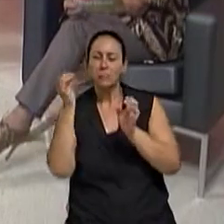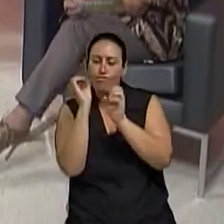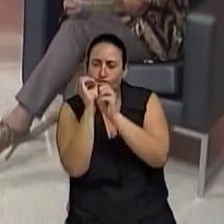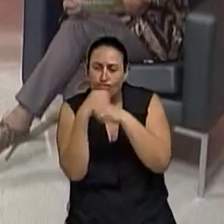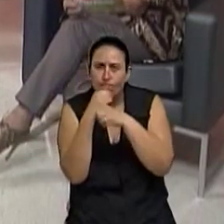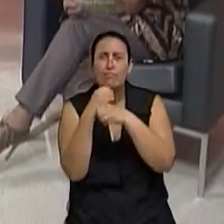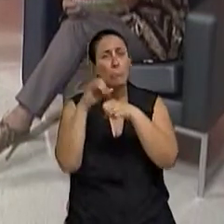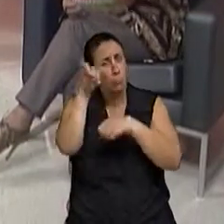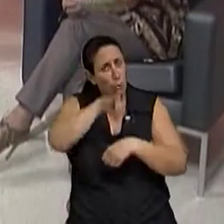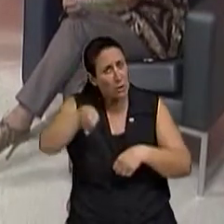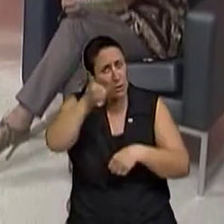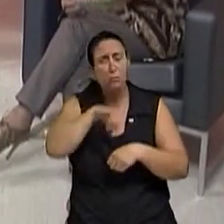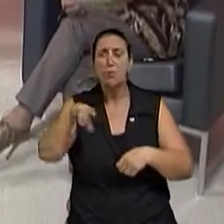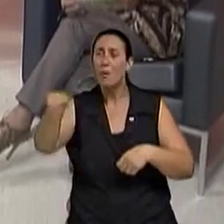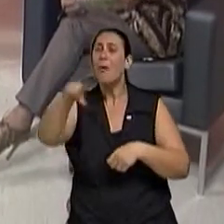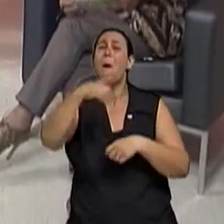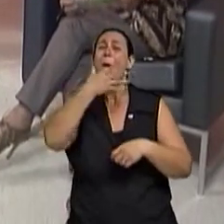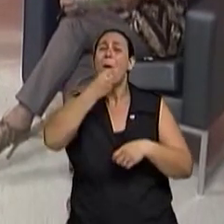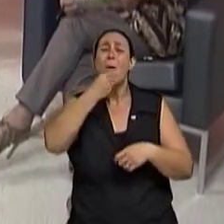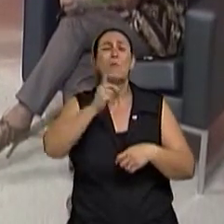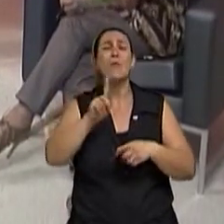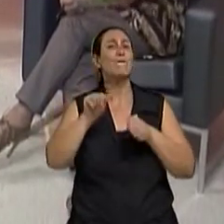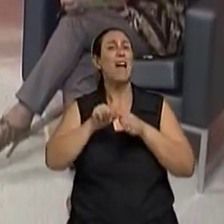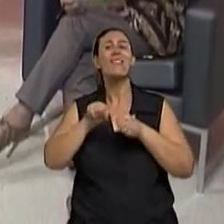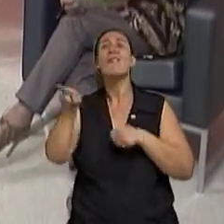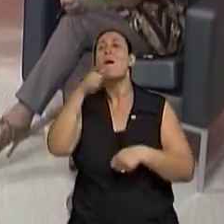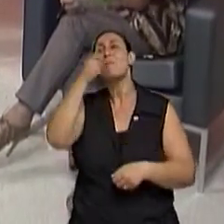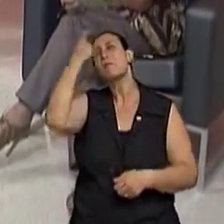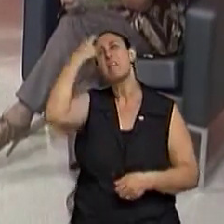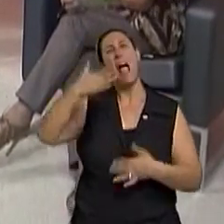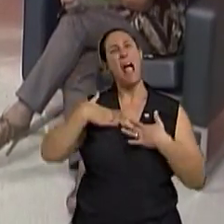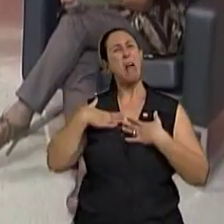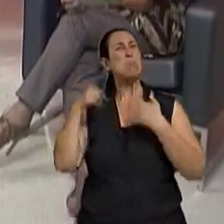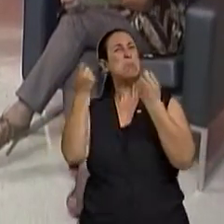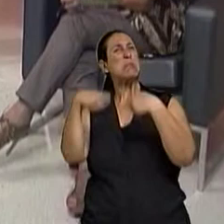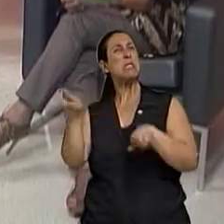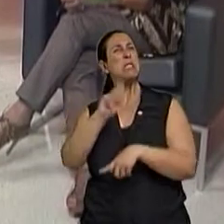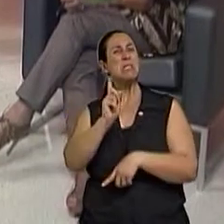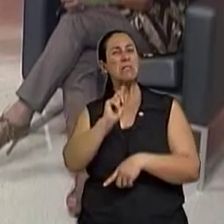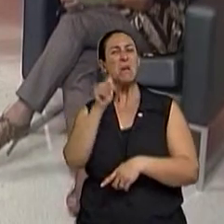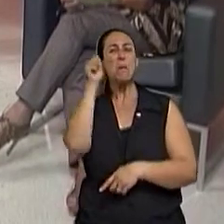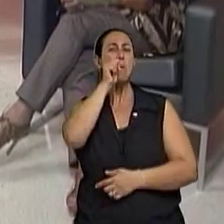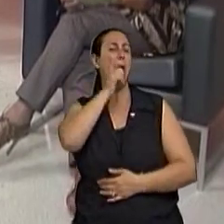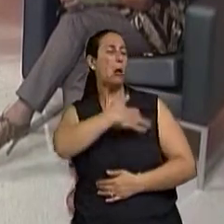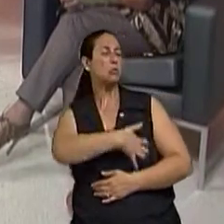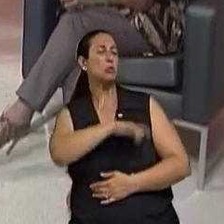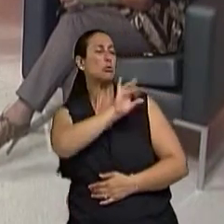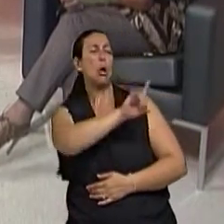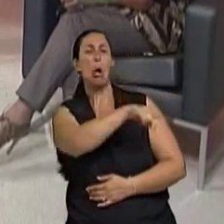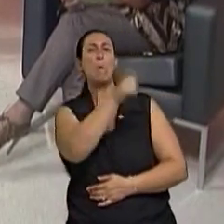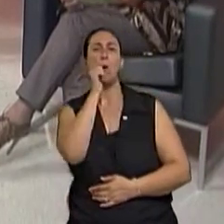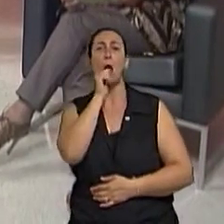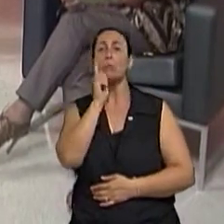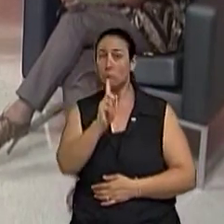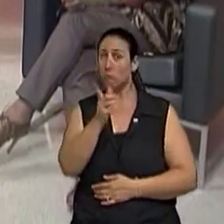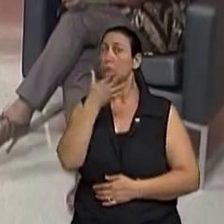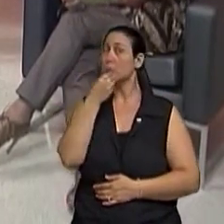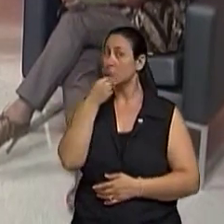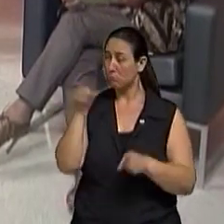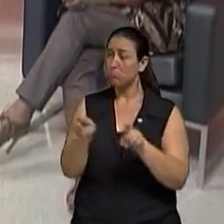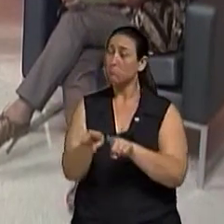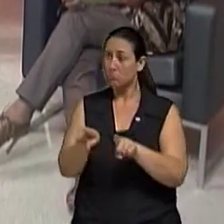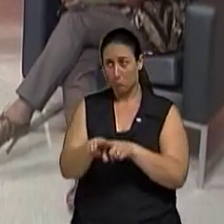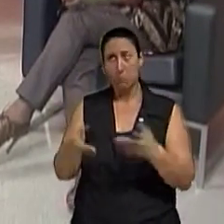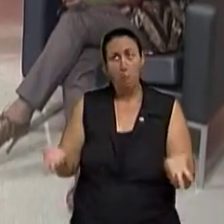mulheres a fazerem isso e que os homens também façam os seus exames. Porque a gente sabe que tem casos de câncer de mama de homem. Com certeza. Nos homens, né?